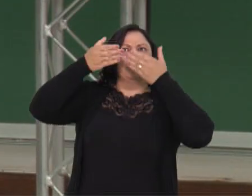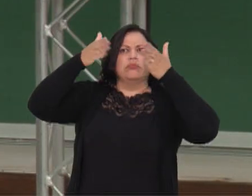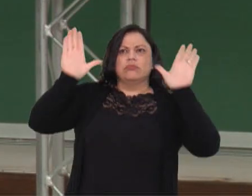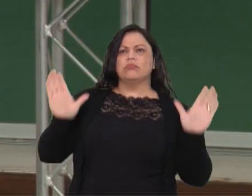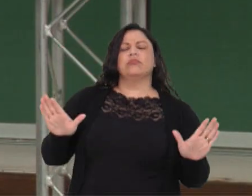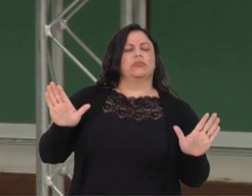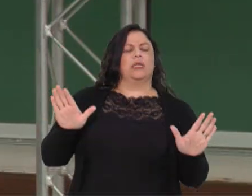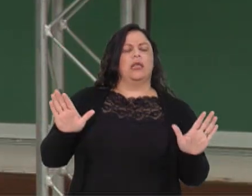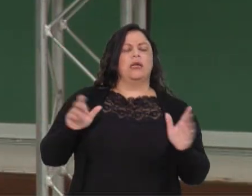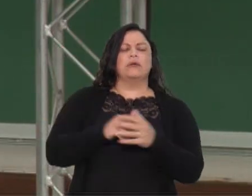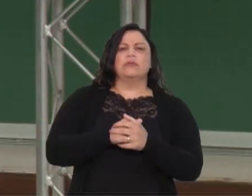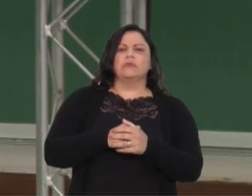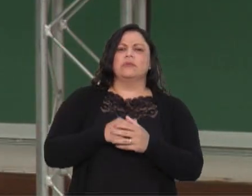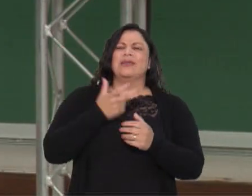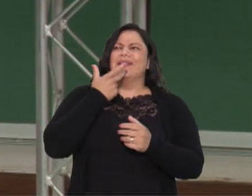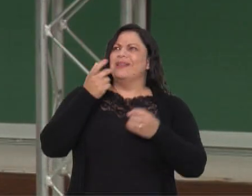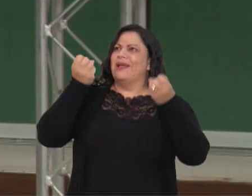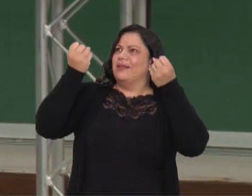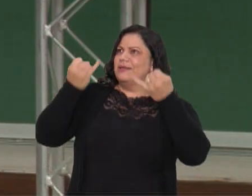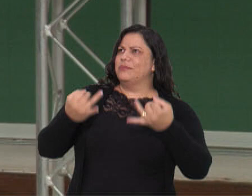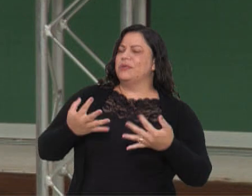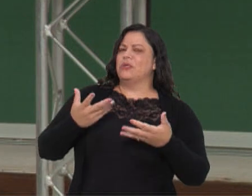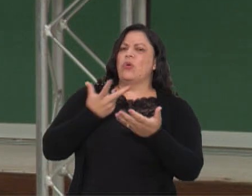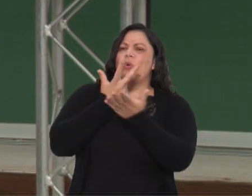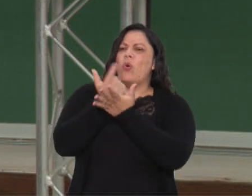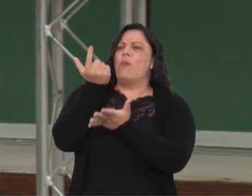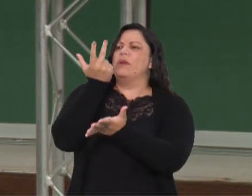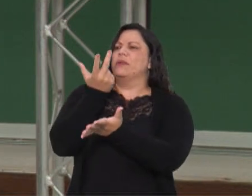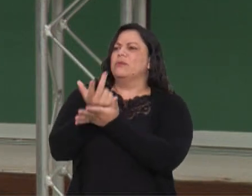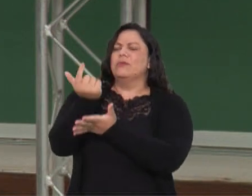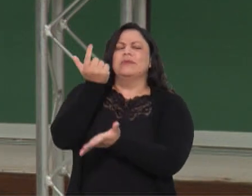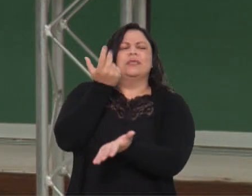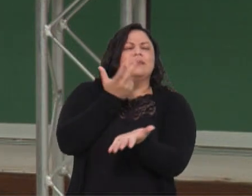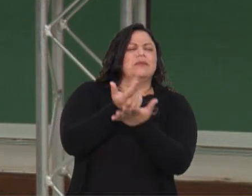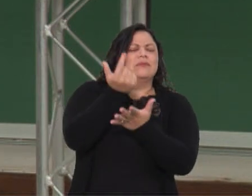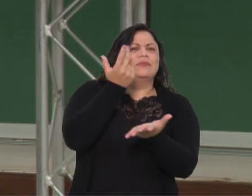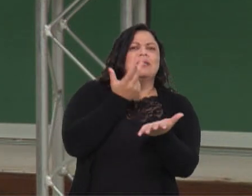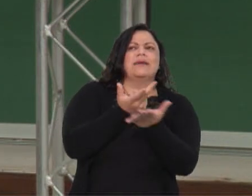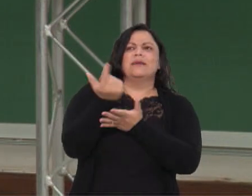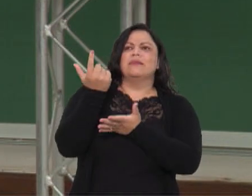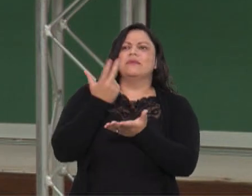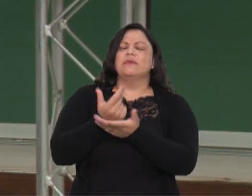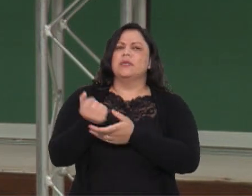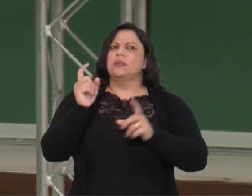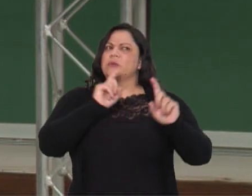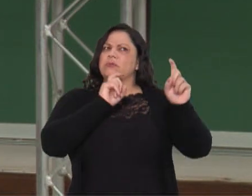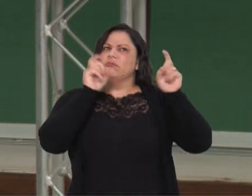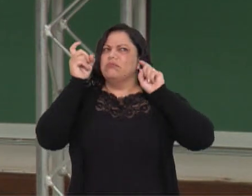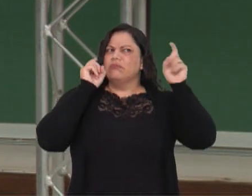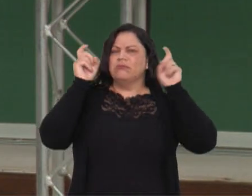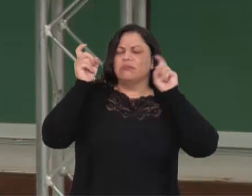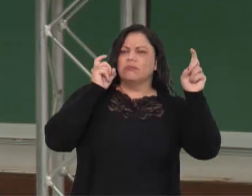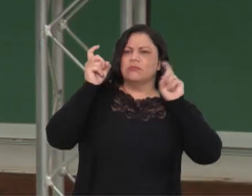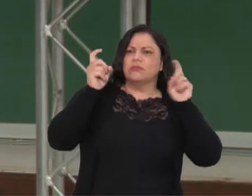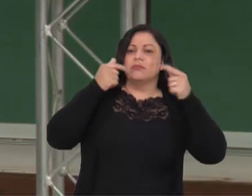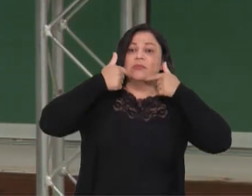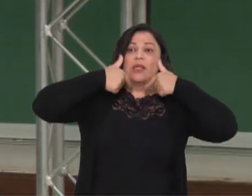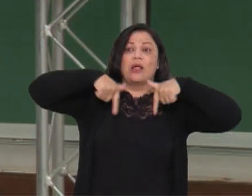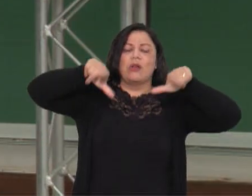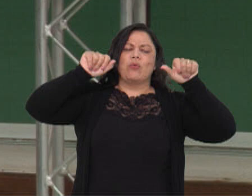consumo nesse momento da pandemia, e não tem assim aquela preocupação com uma linguagem